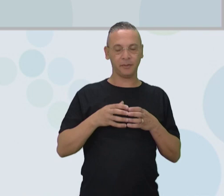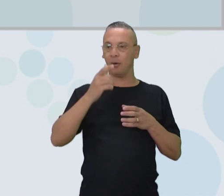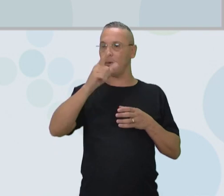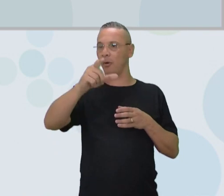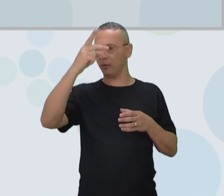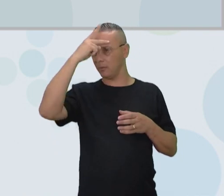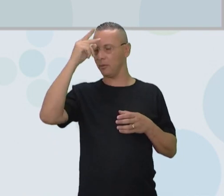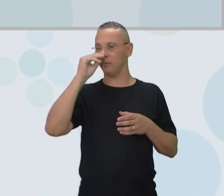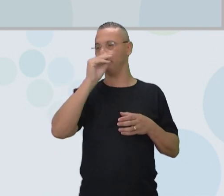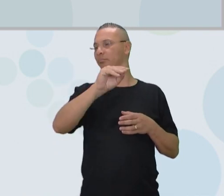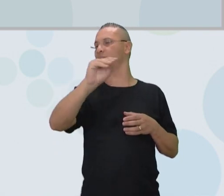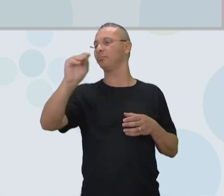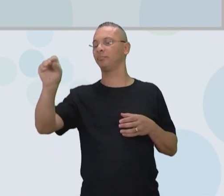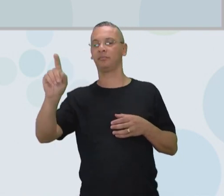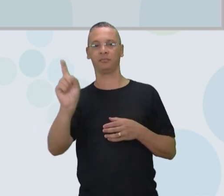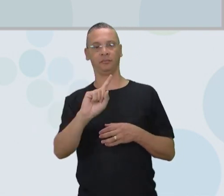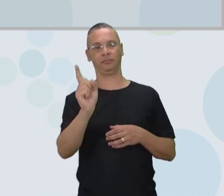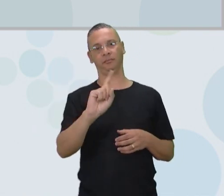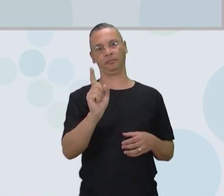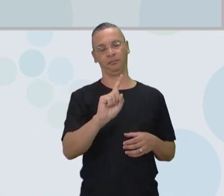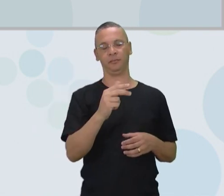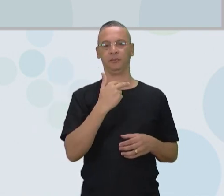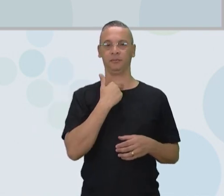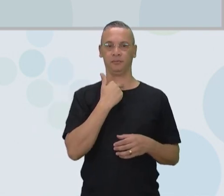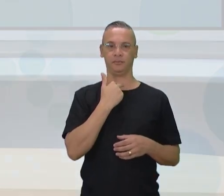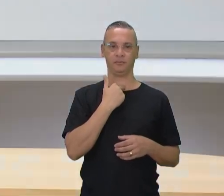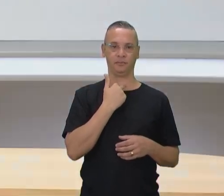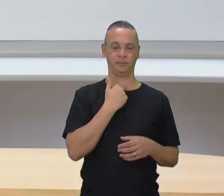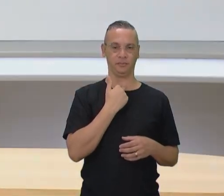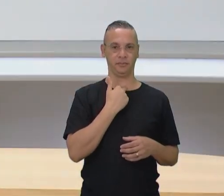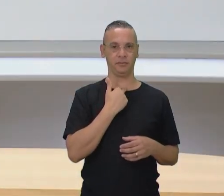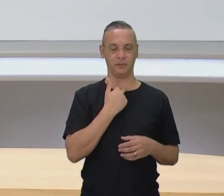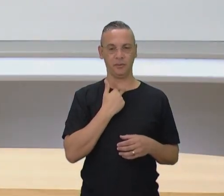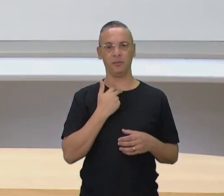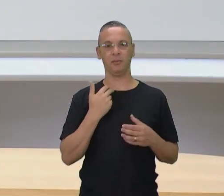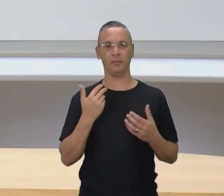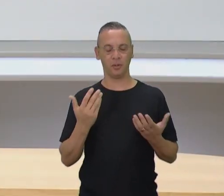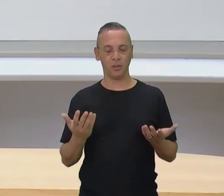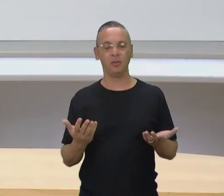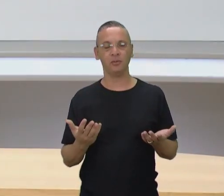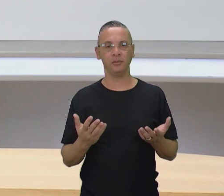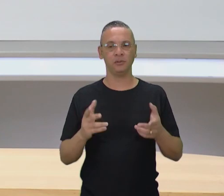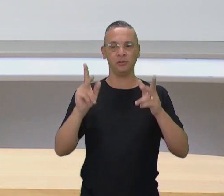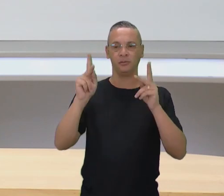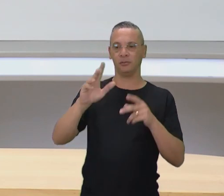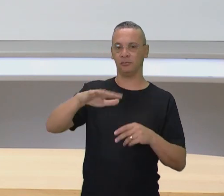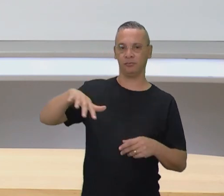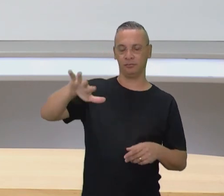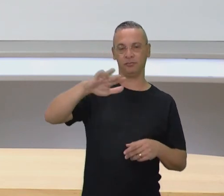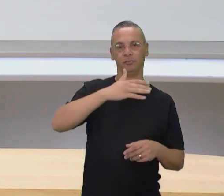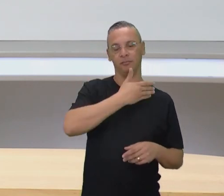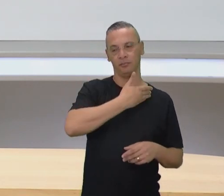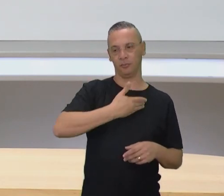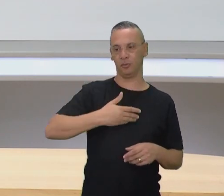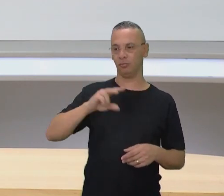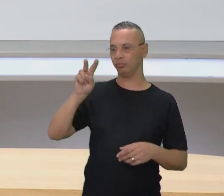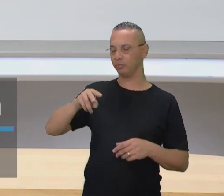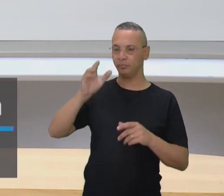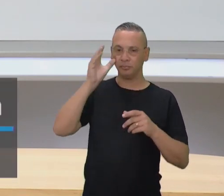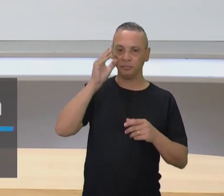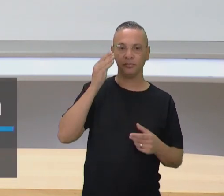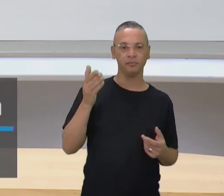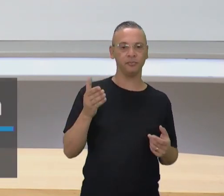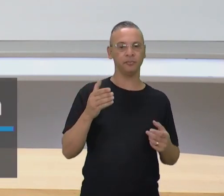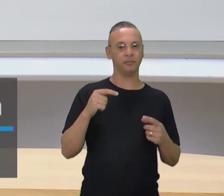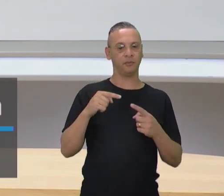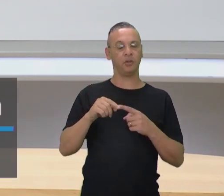ou seja, deixando de lado, desprezando, não levando em consideração o interesse público. Então, o observatório ele